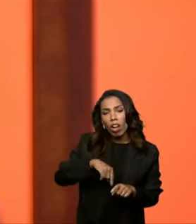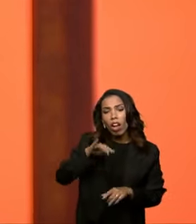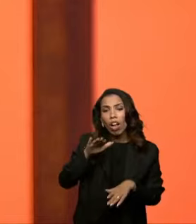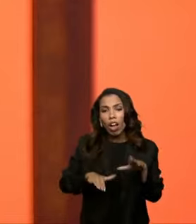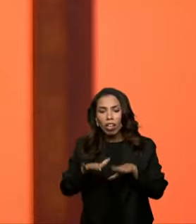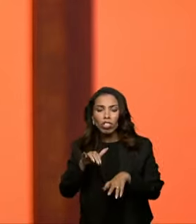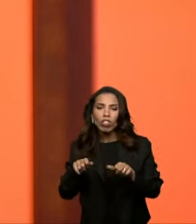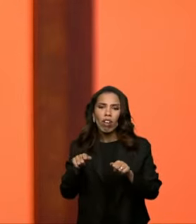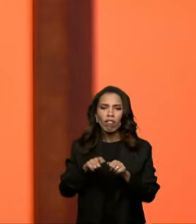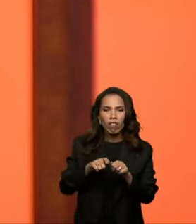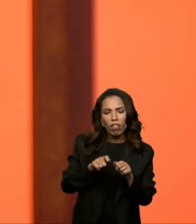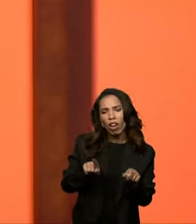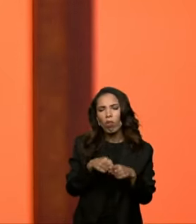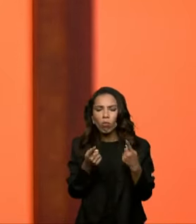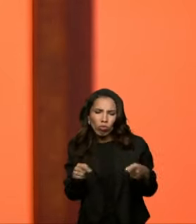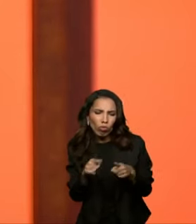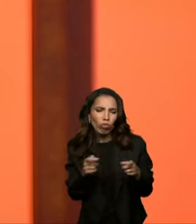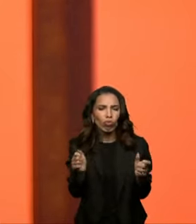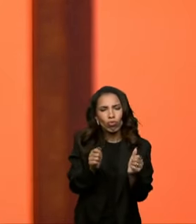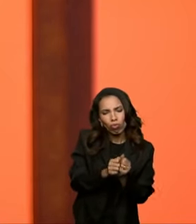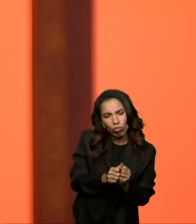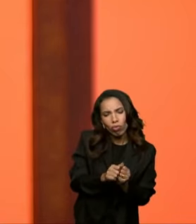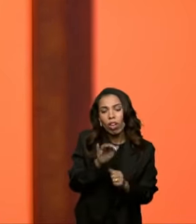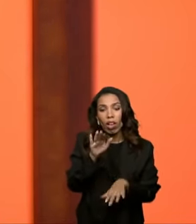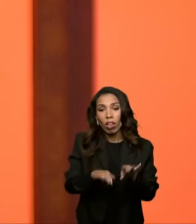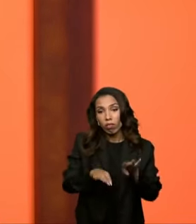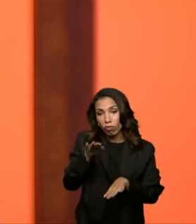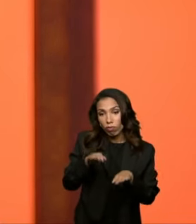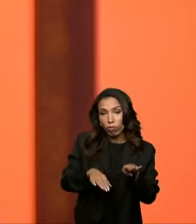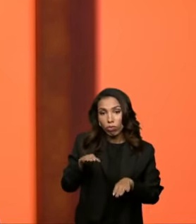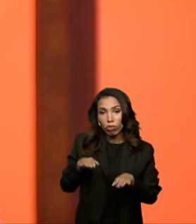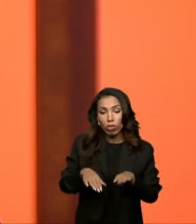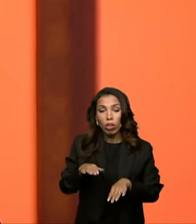faz uma onda junto, aquela coisa toda. E